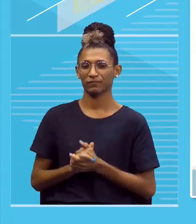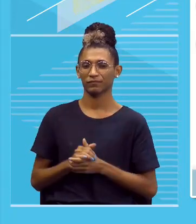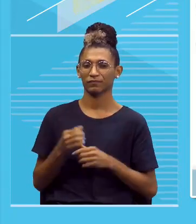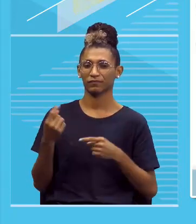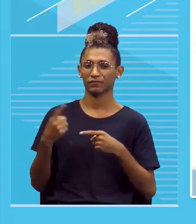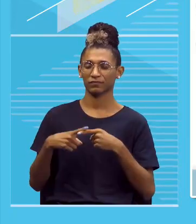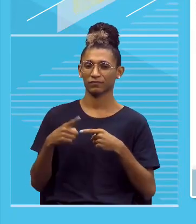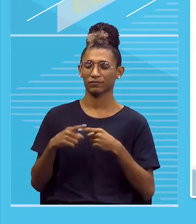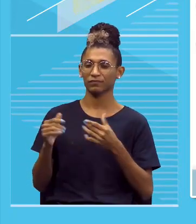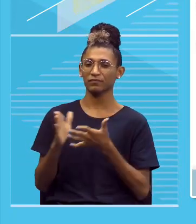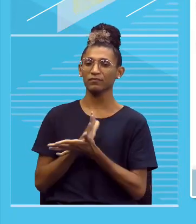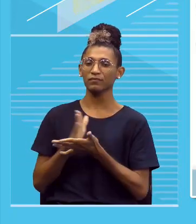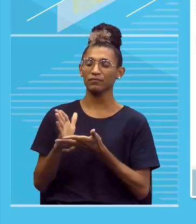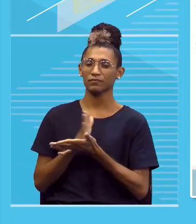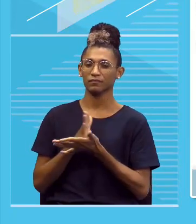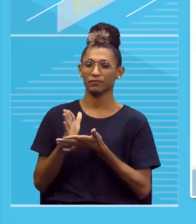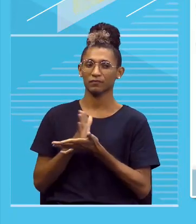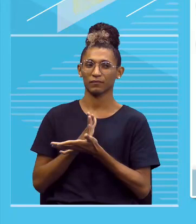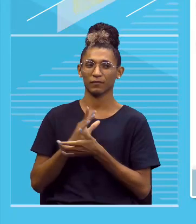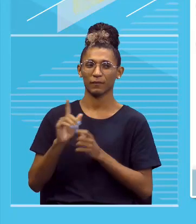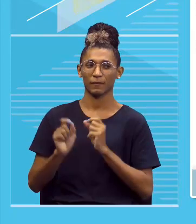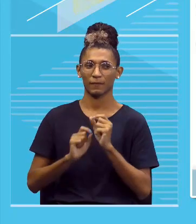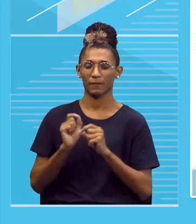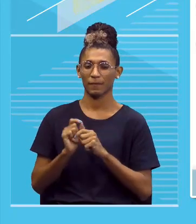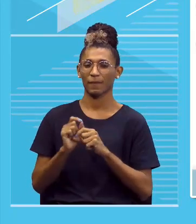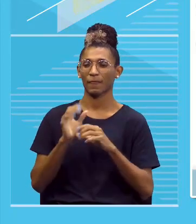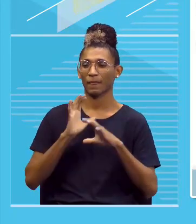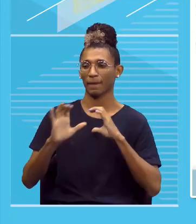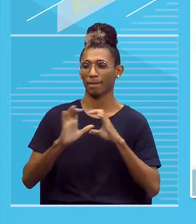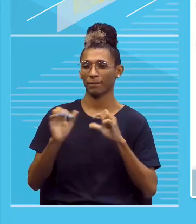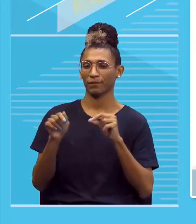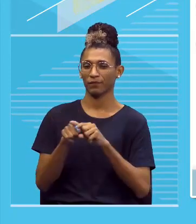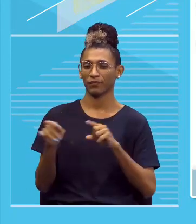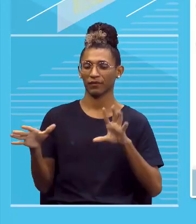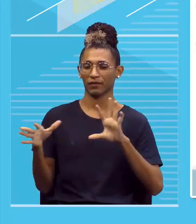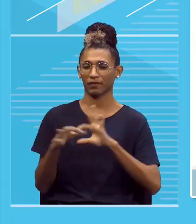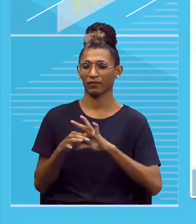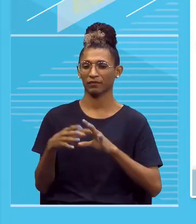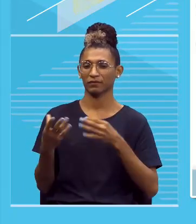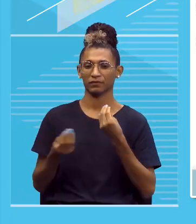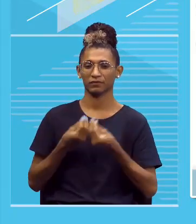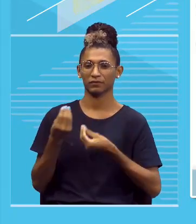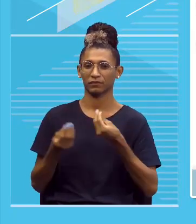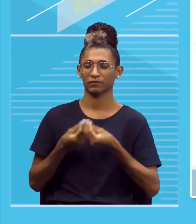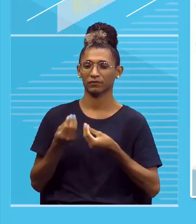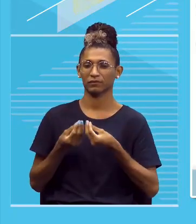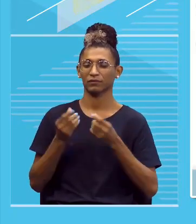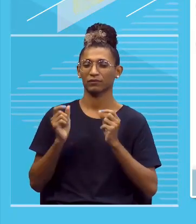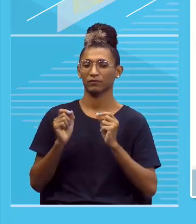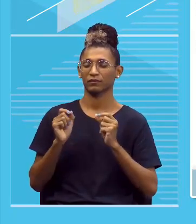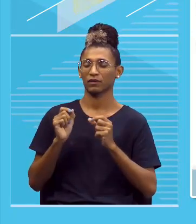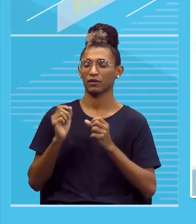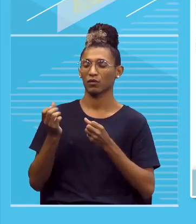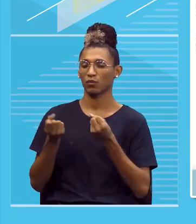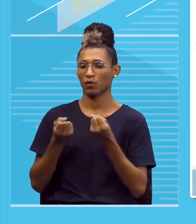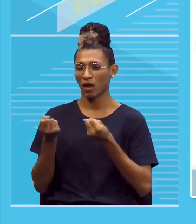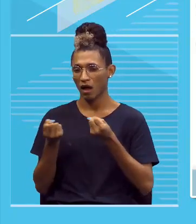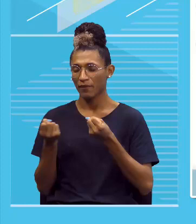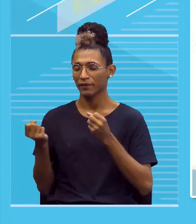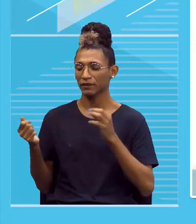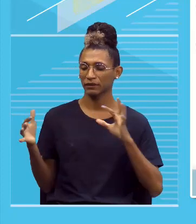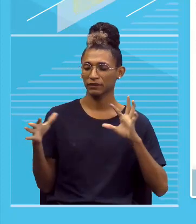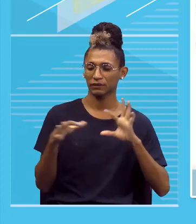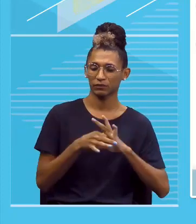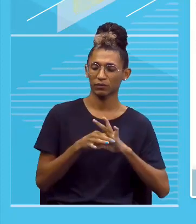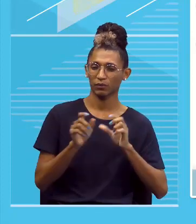porque os transportes e a comunicação interligar ou muito o campo e a cidade